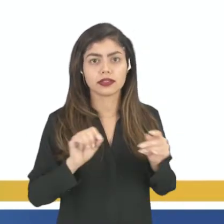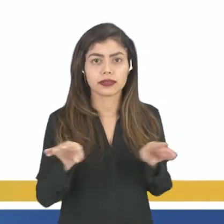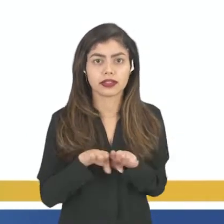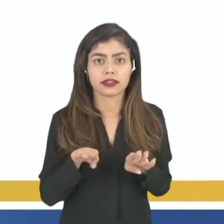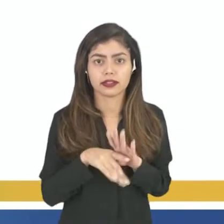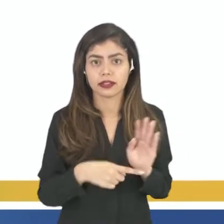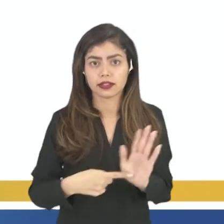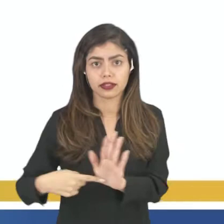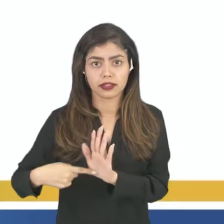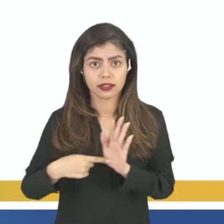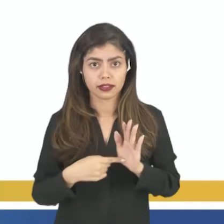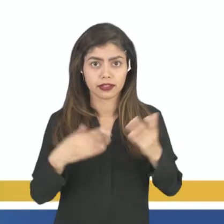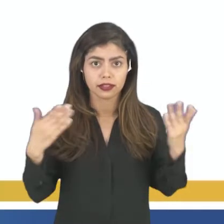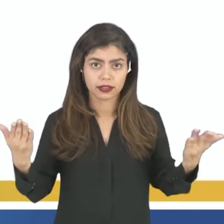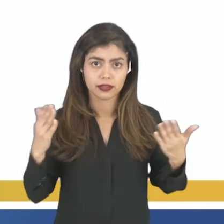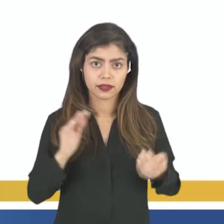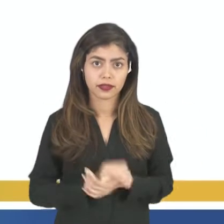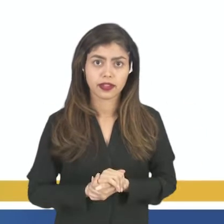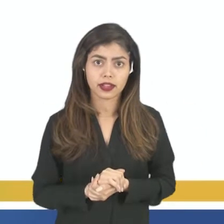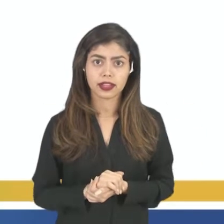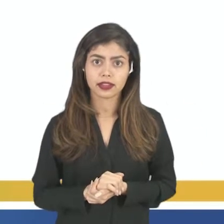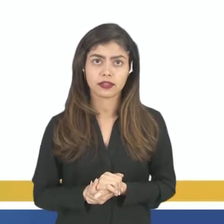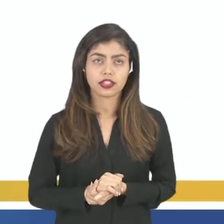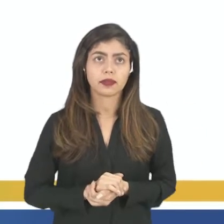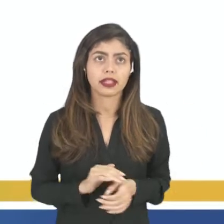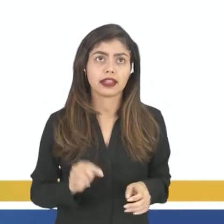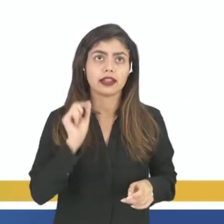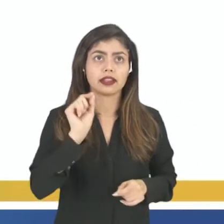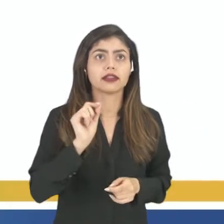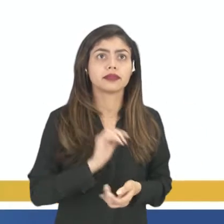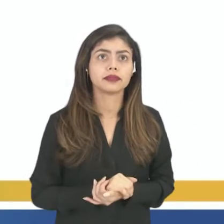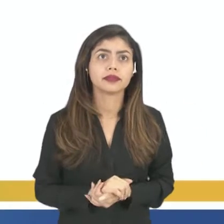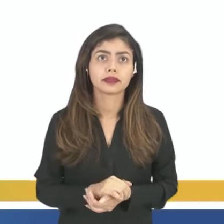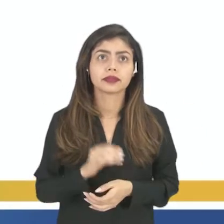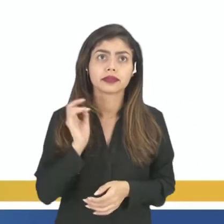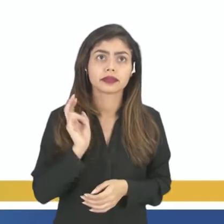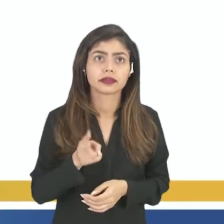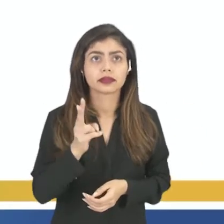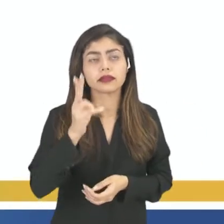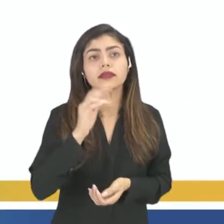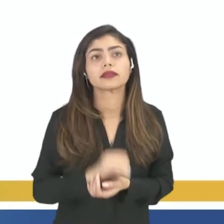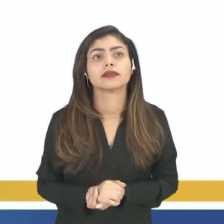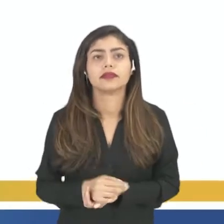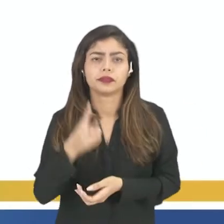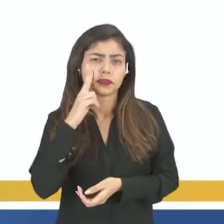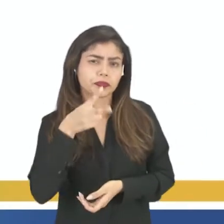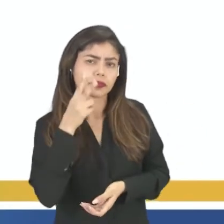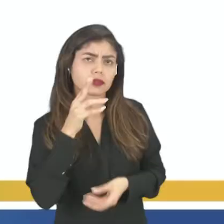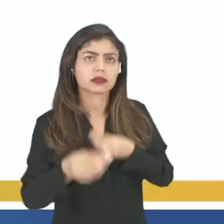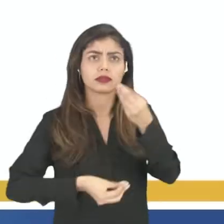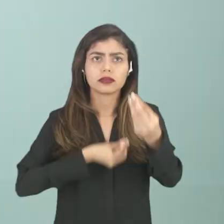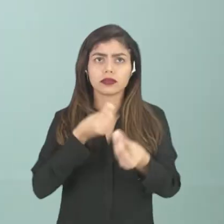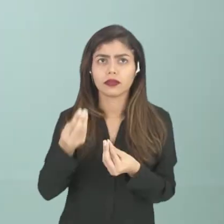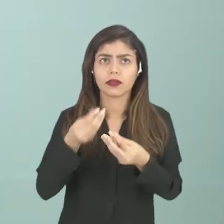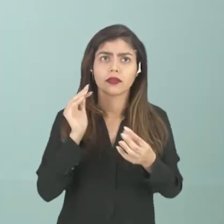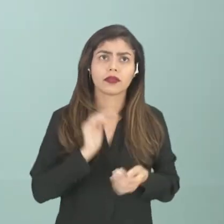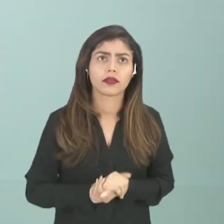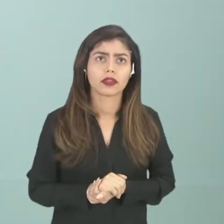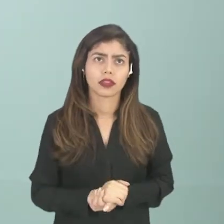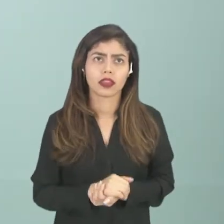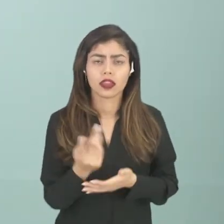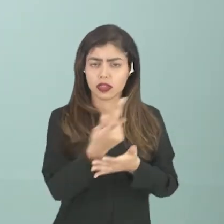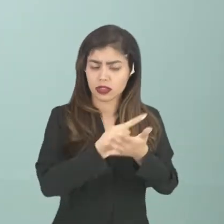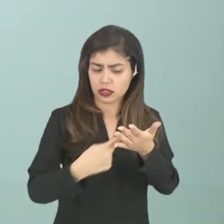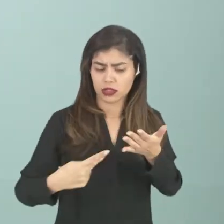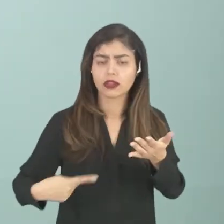mostrada nessa sua escultura. Bem, vamos avançar, certo? Então, a gente viu como ele expressa a sua